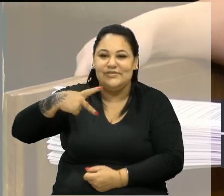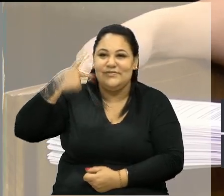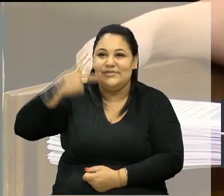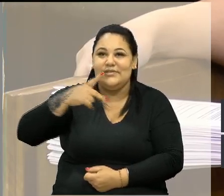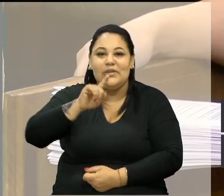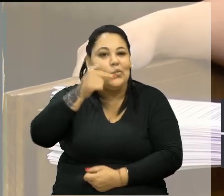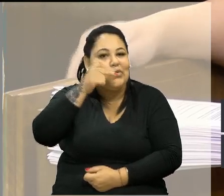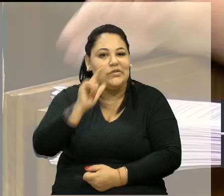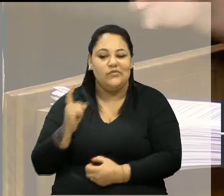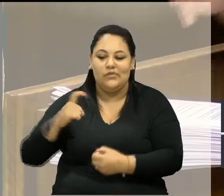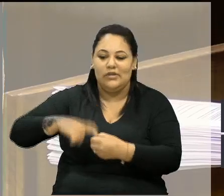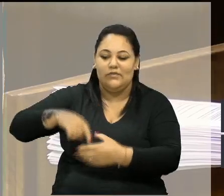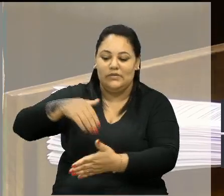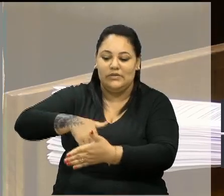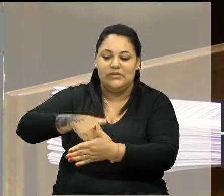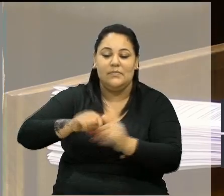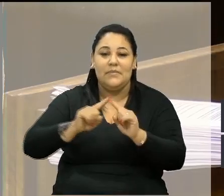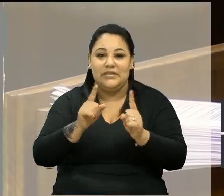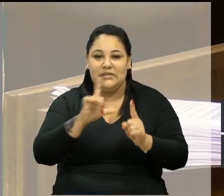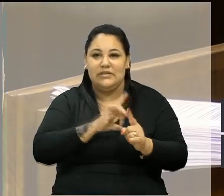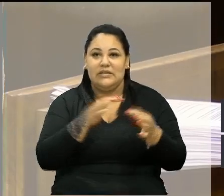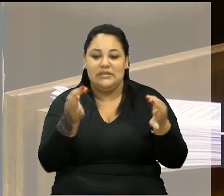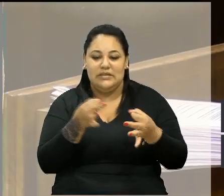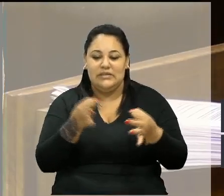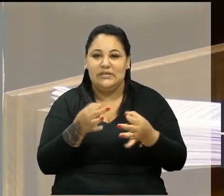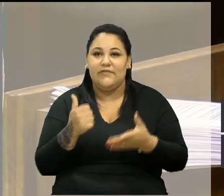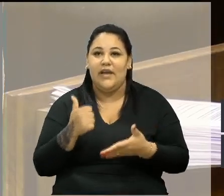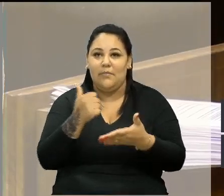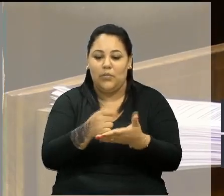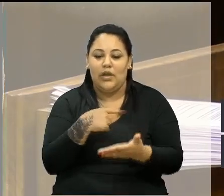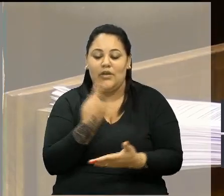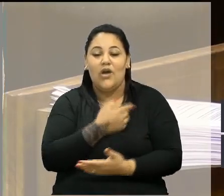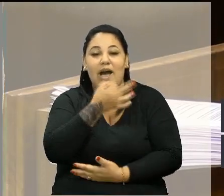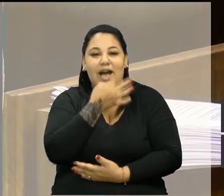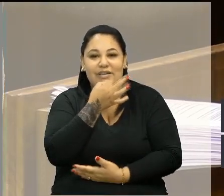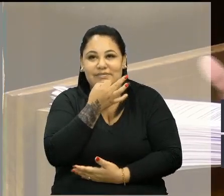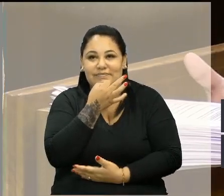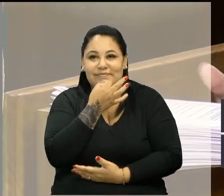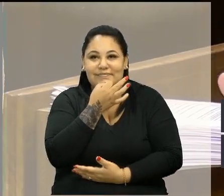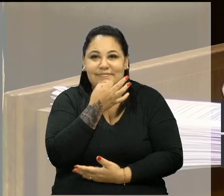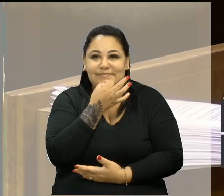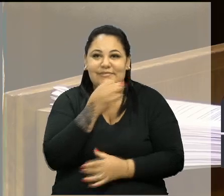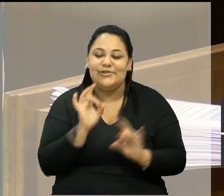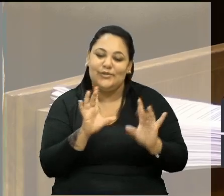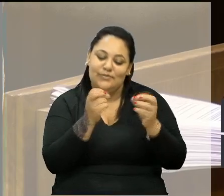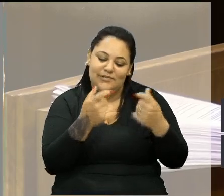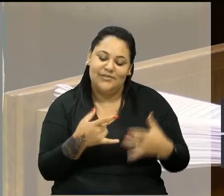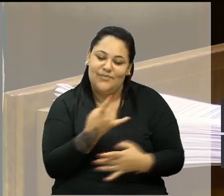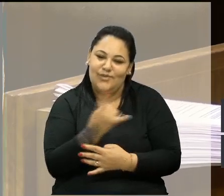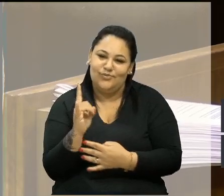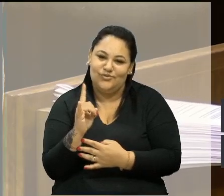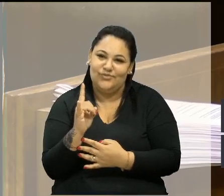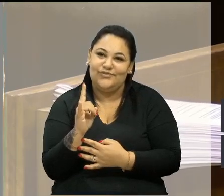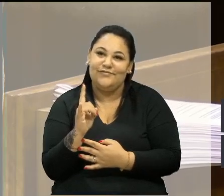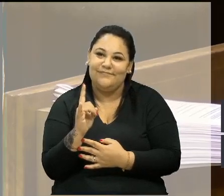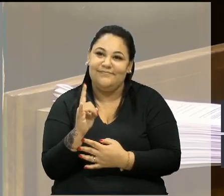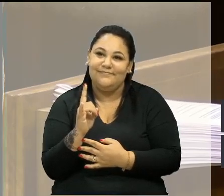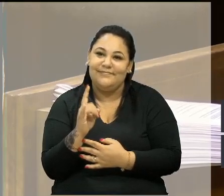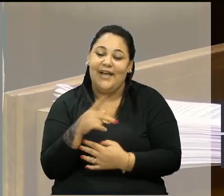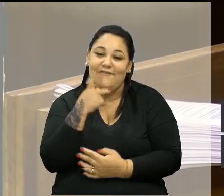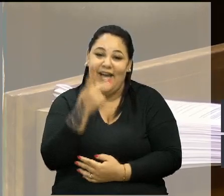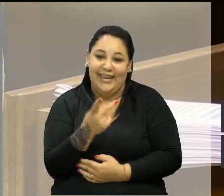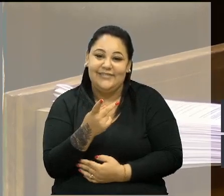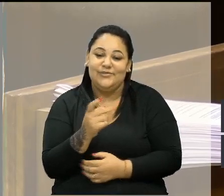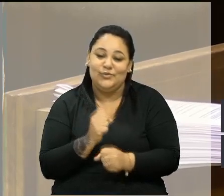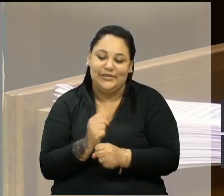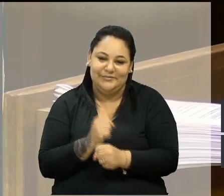conseguiu a reeleição, mas tenho certeza que tem muito a contribuir com a nossa cidade. Passando isso, porque é meu último expediente, né? Eu quero dizer